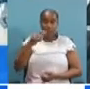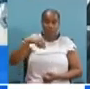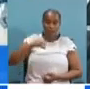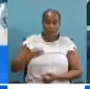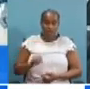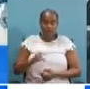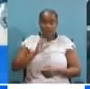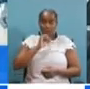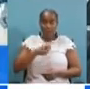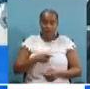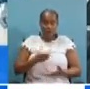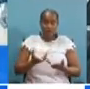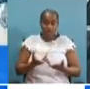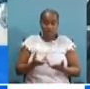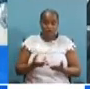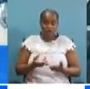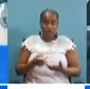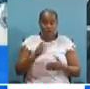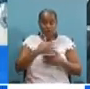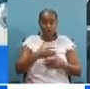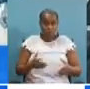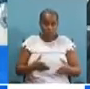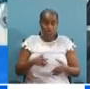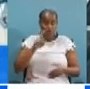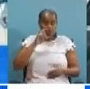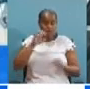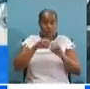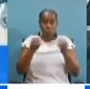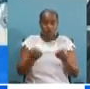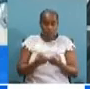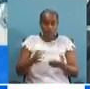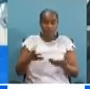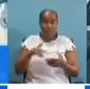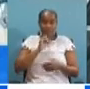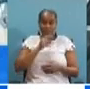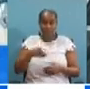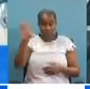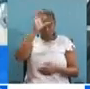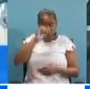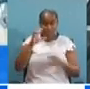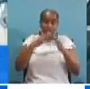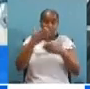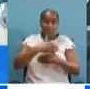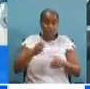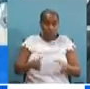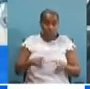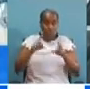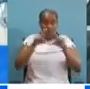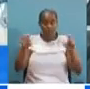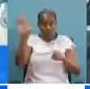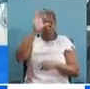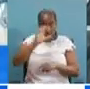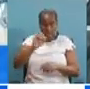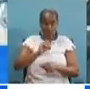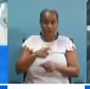INPS são as dívidas, digamos, no setor da segurança social, né? Dívidas do Estado e do setor empresarial do Estado. Portanto,